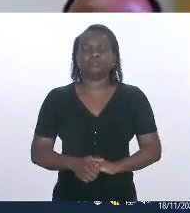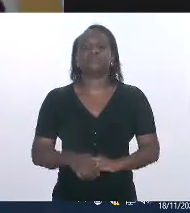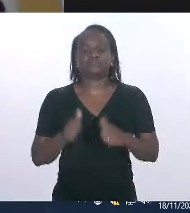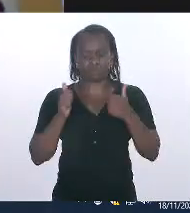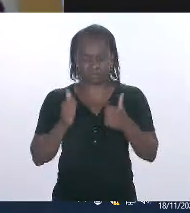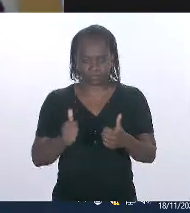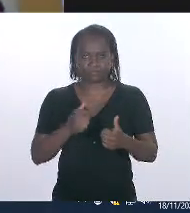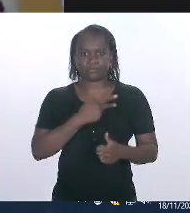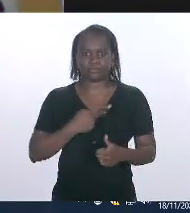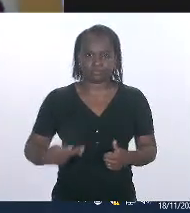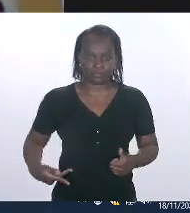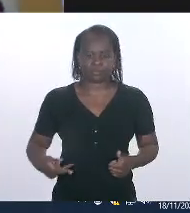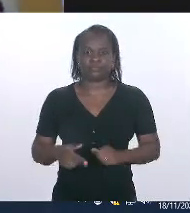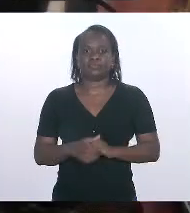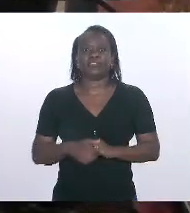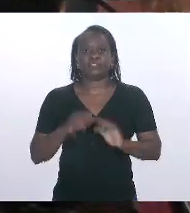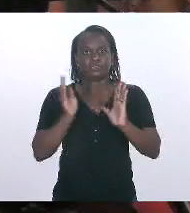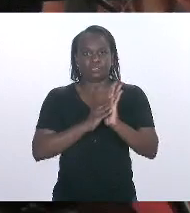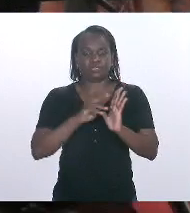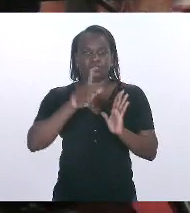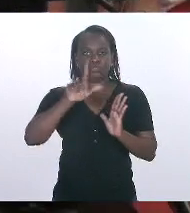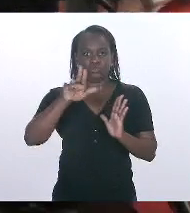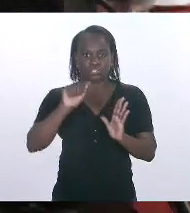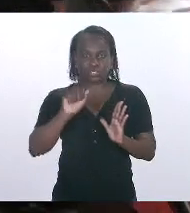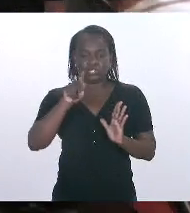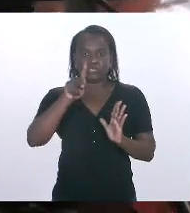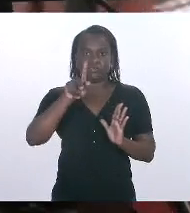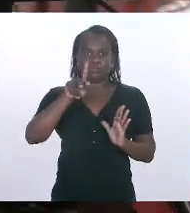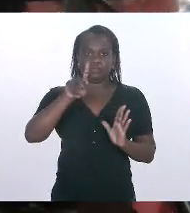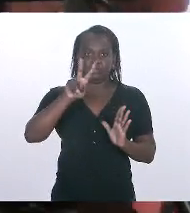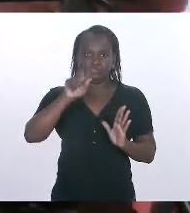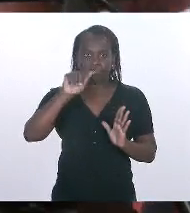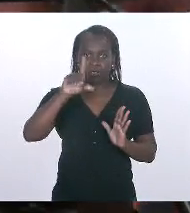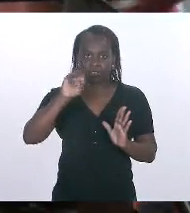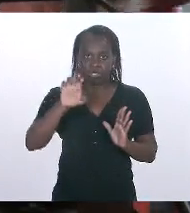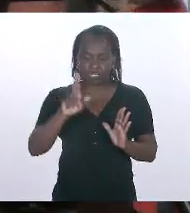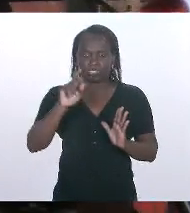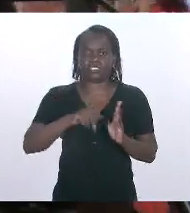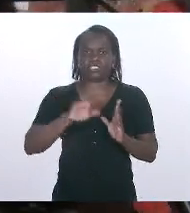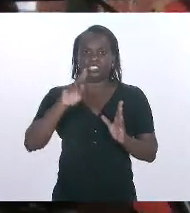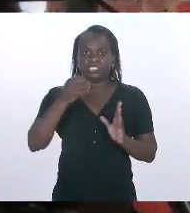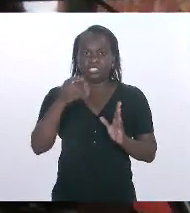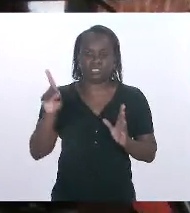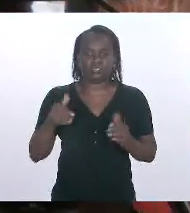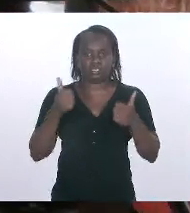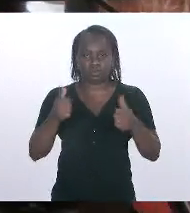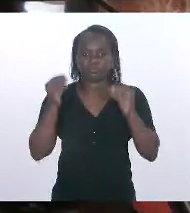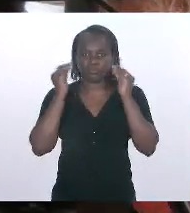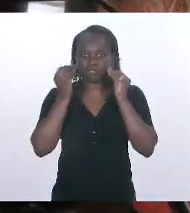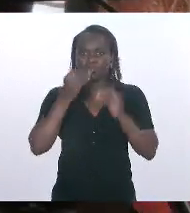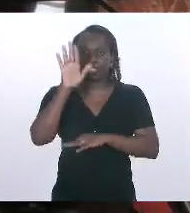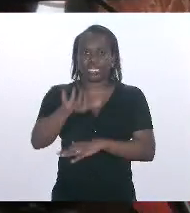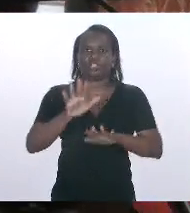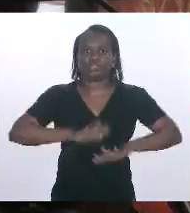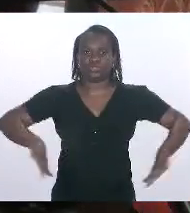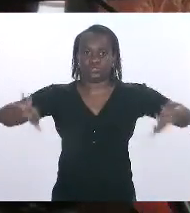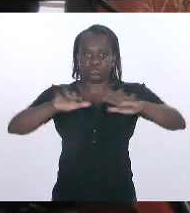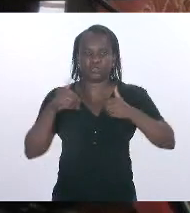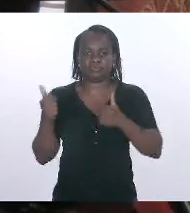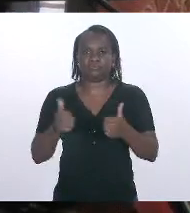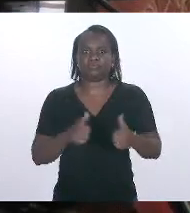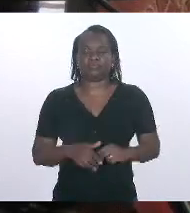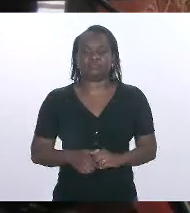Tudo bem, senhor presidente. Estão inscritos Luiz Paulo, Valdec e Chicão, tá bom? Tá bom. Beijos, beijos. Boa tarde a todas e a todos.